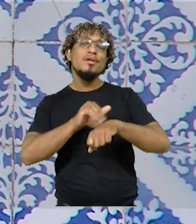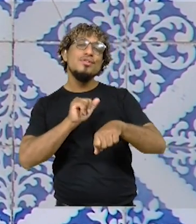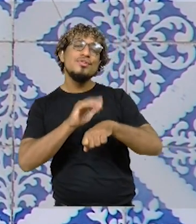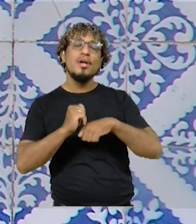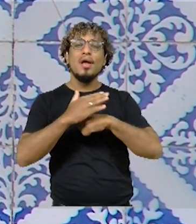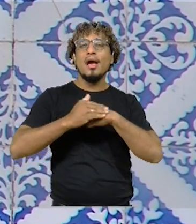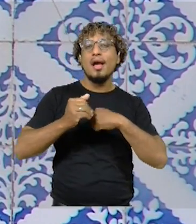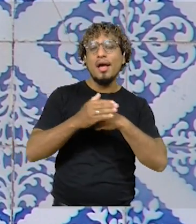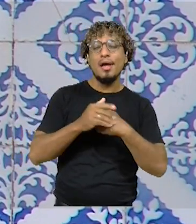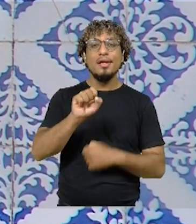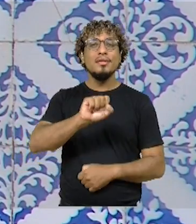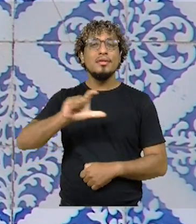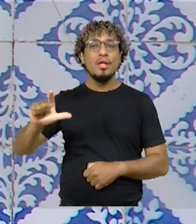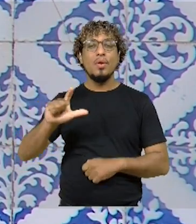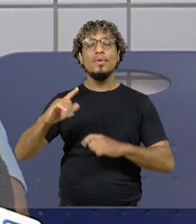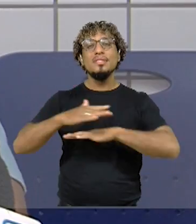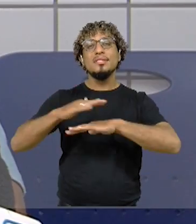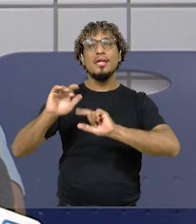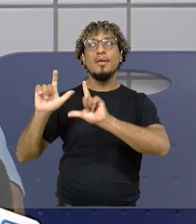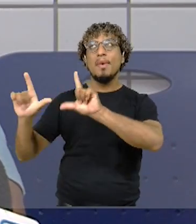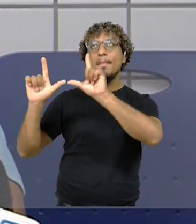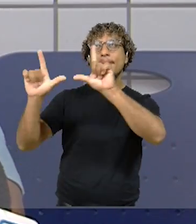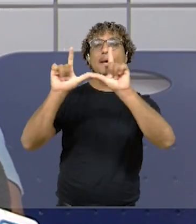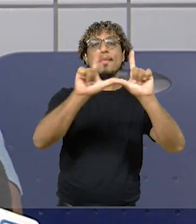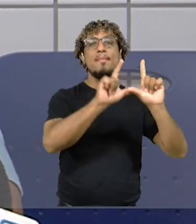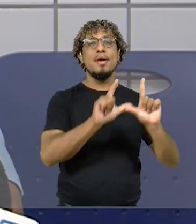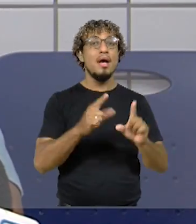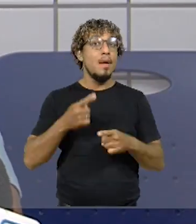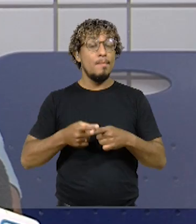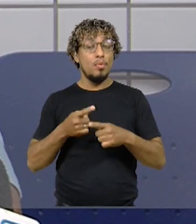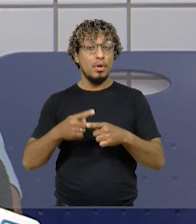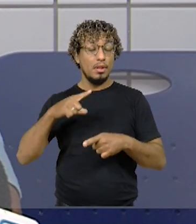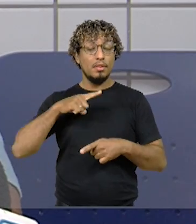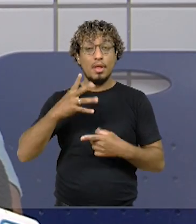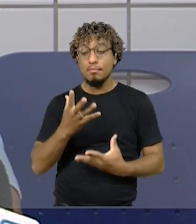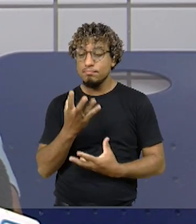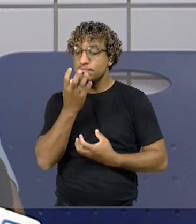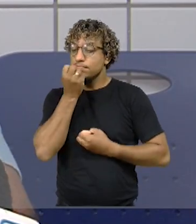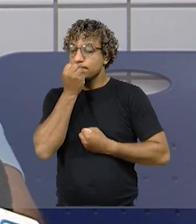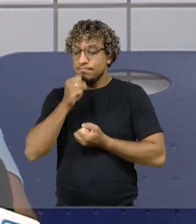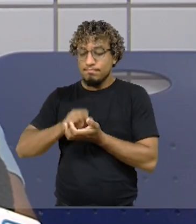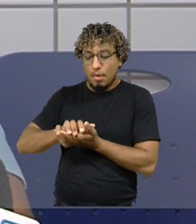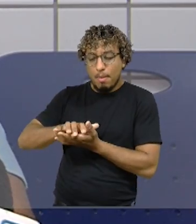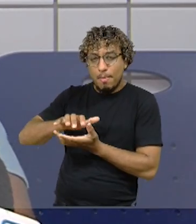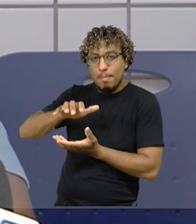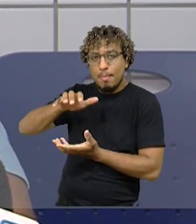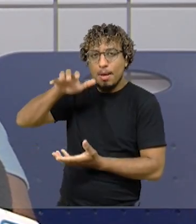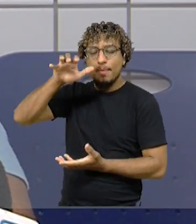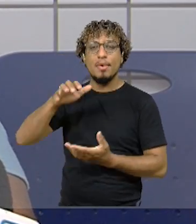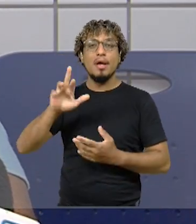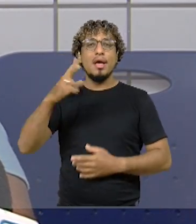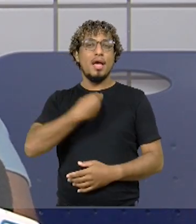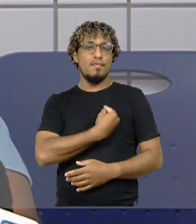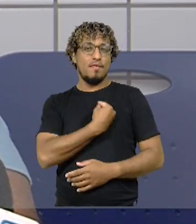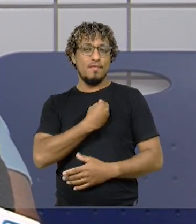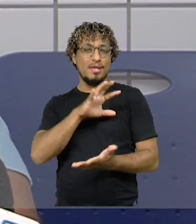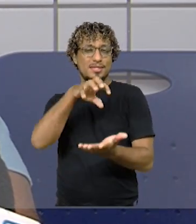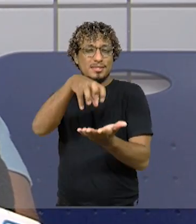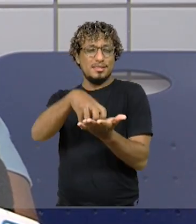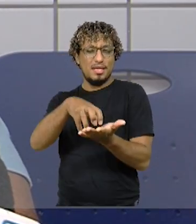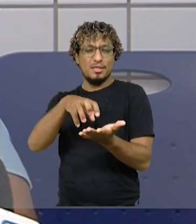Luís, Cidade dos Azulejos. Esse acervo que nós temos ali no bairro da Praia Grande, no centro histórico, né, um dos